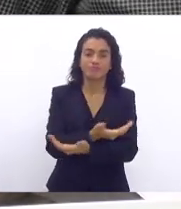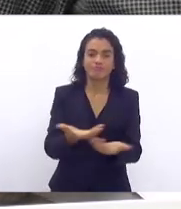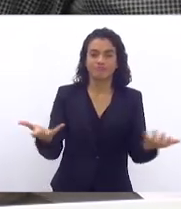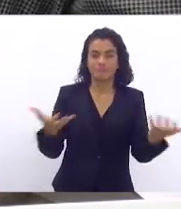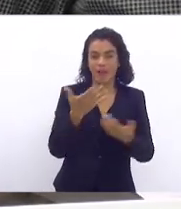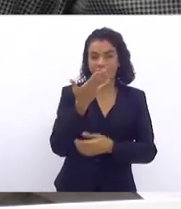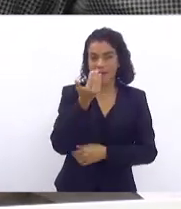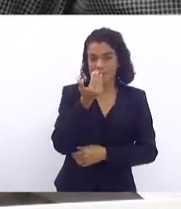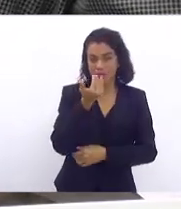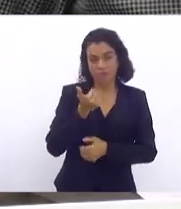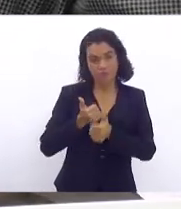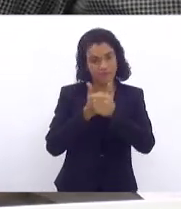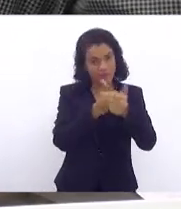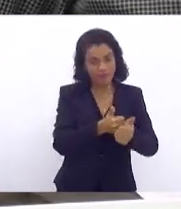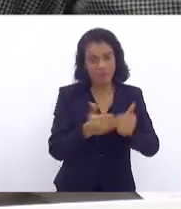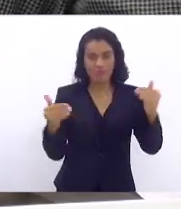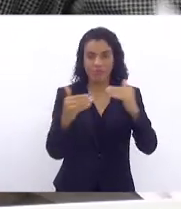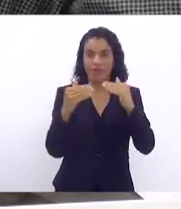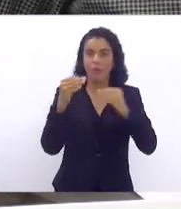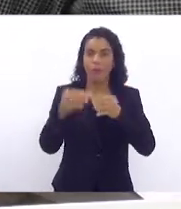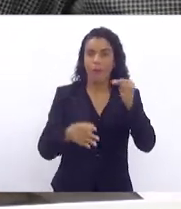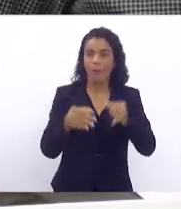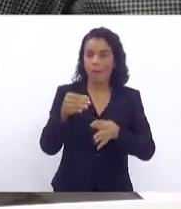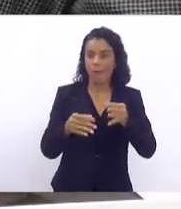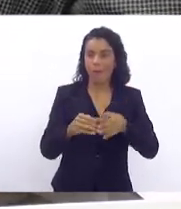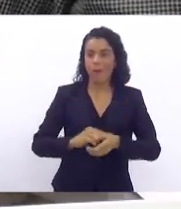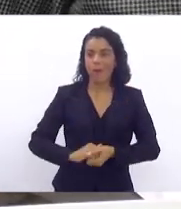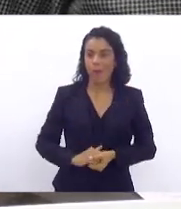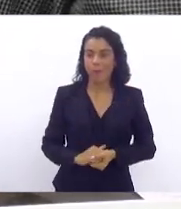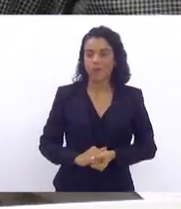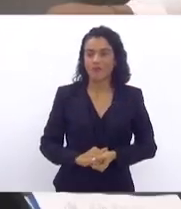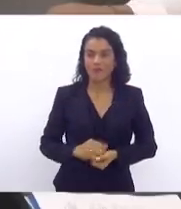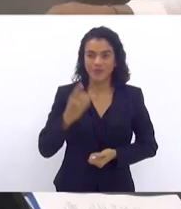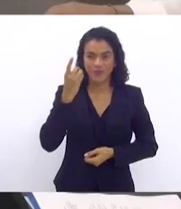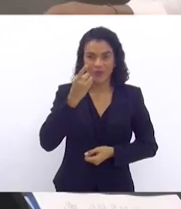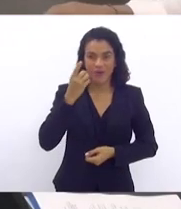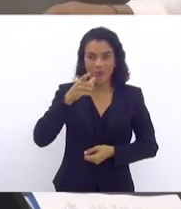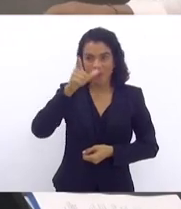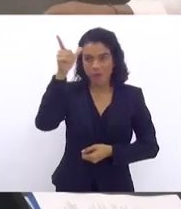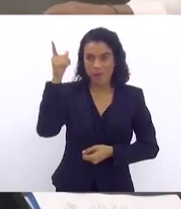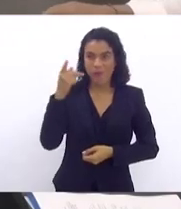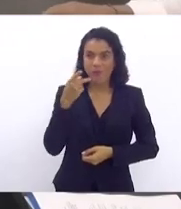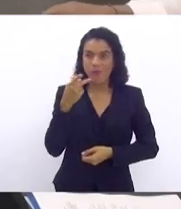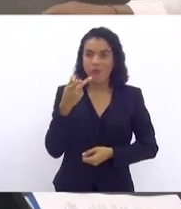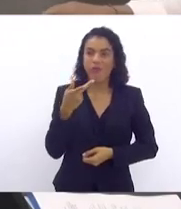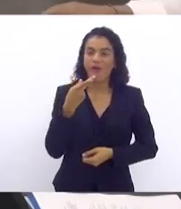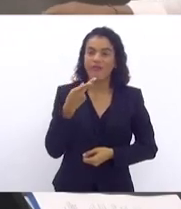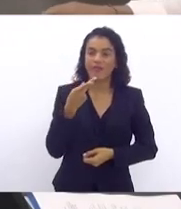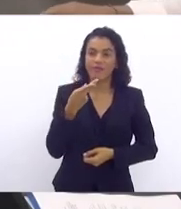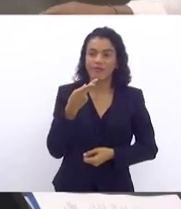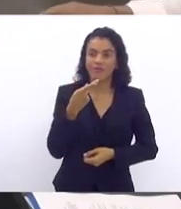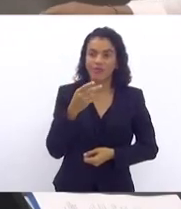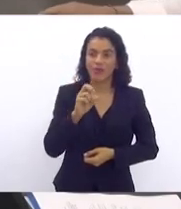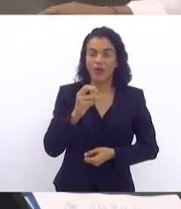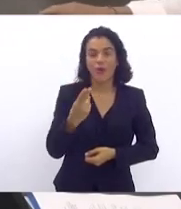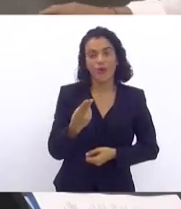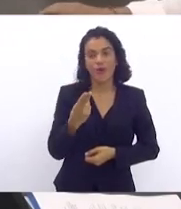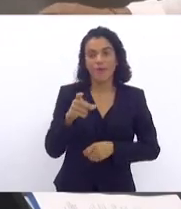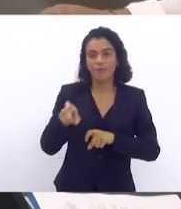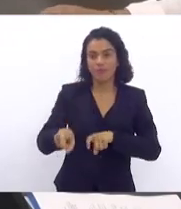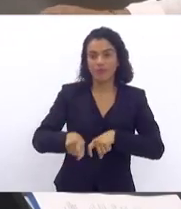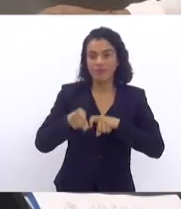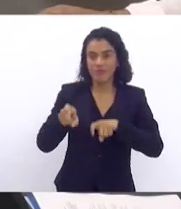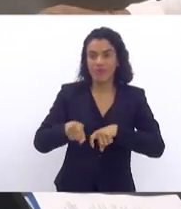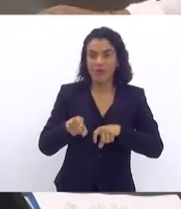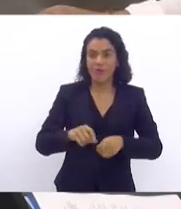acompanho o parecer pela juridicidade. Deputado Luiz Paulo. Agora o deputado Luiz Paulo vai dizer que foi ou é aquicultor também. Quer não, ver? Não,